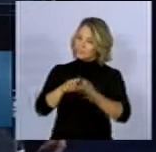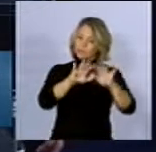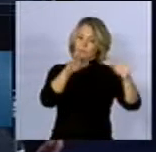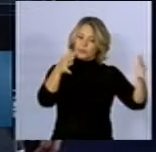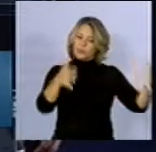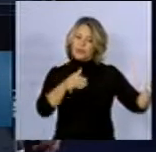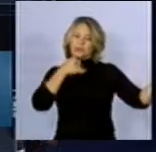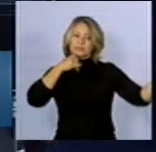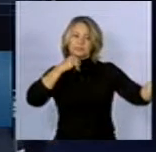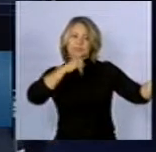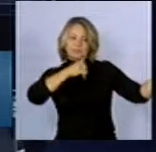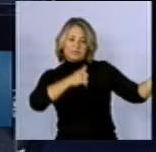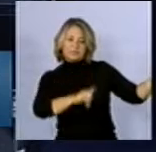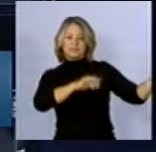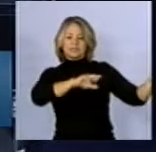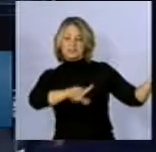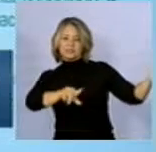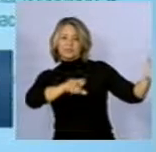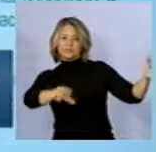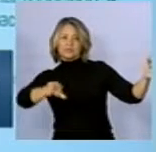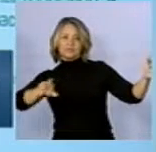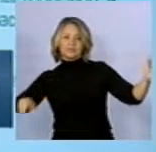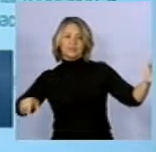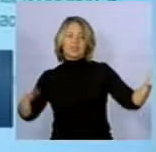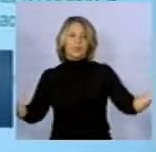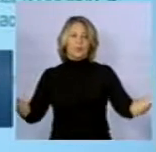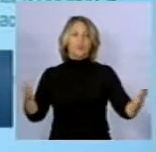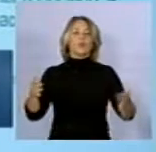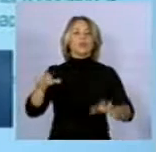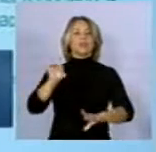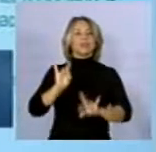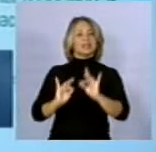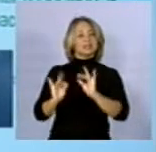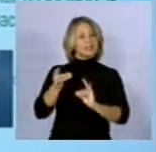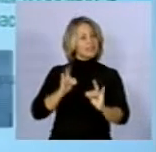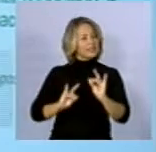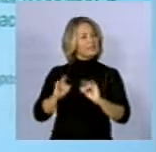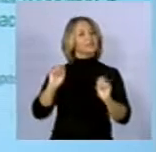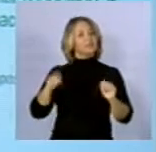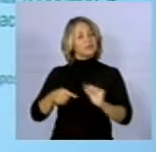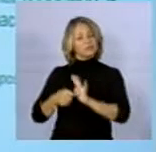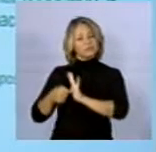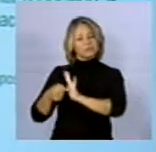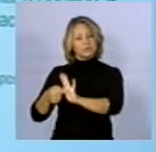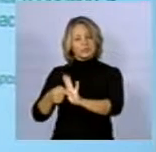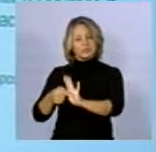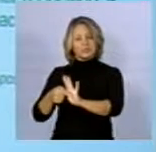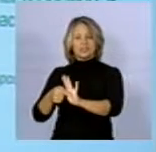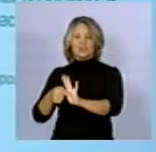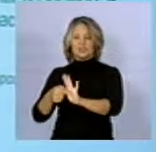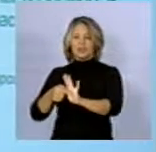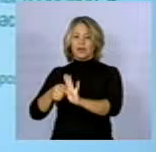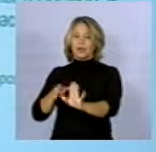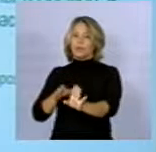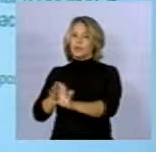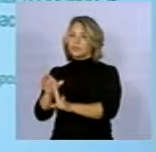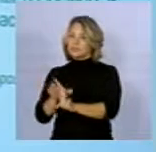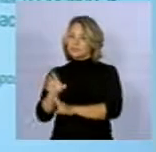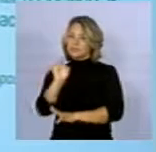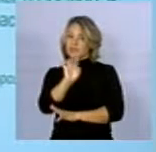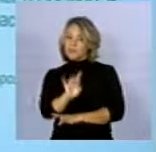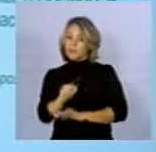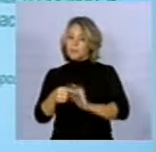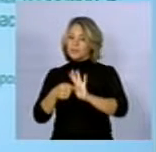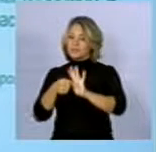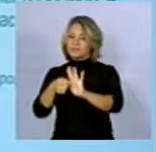são carcinogênicos. E a ciência pode fornecer uma recomendação nesse sentido, mas a decisão final